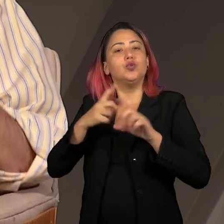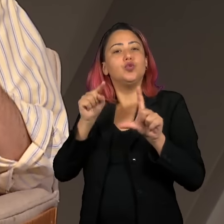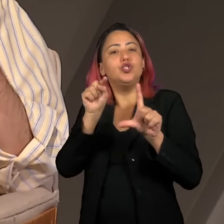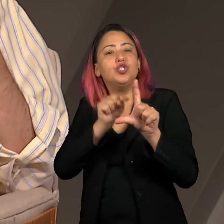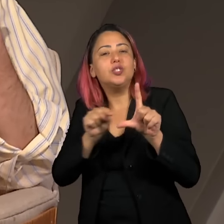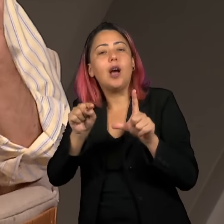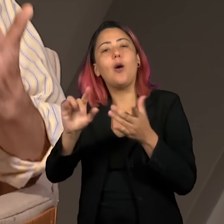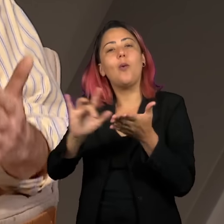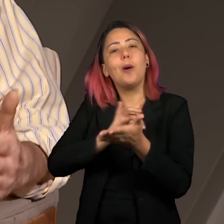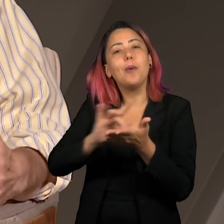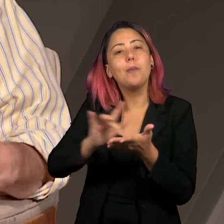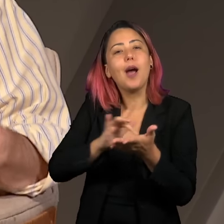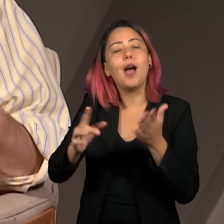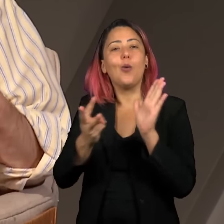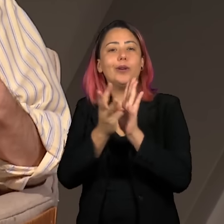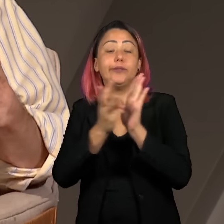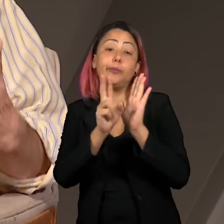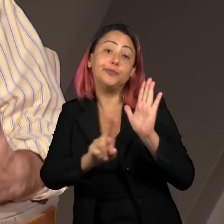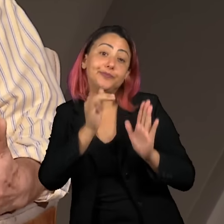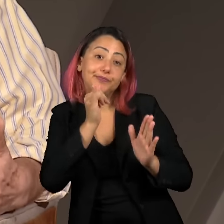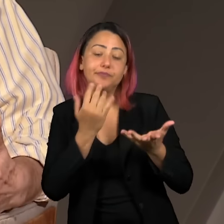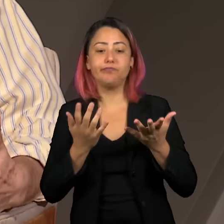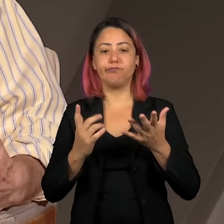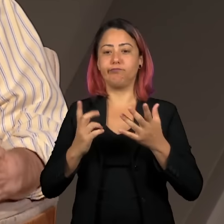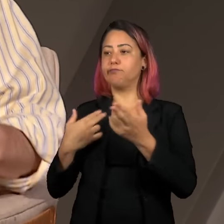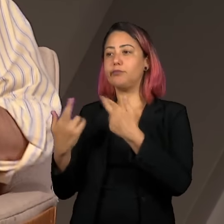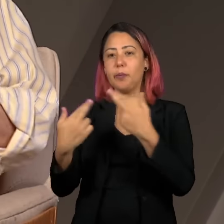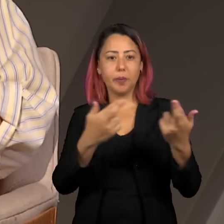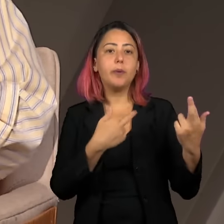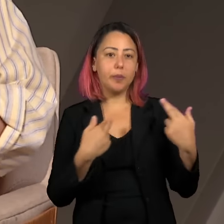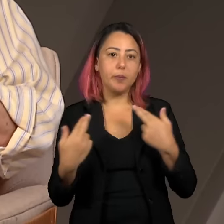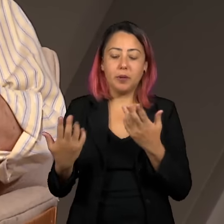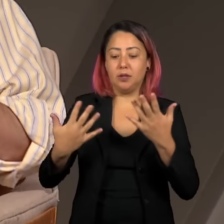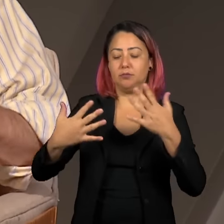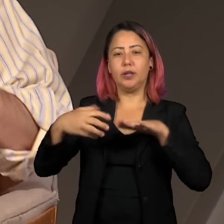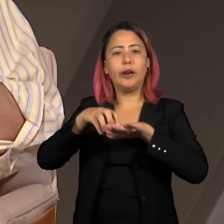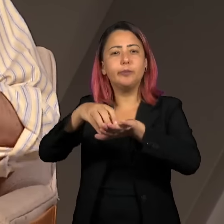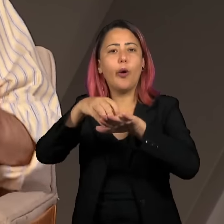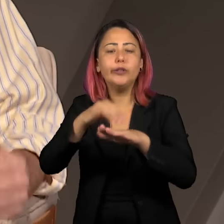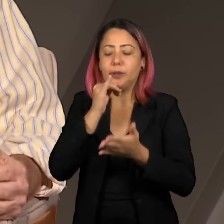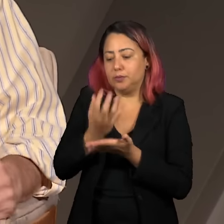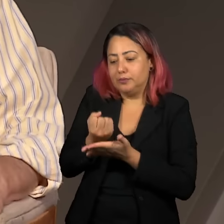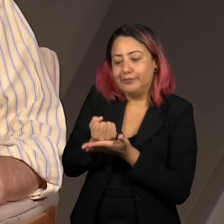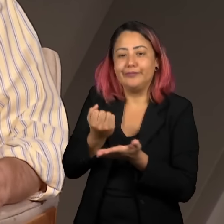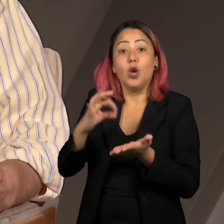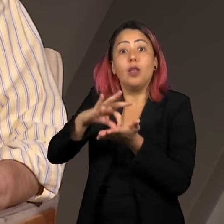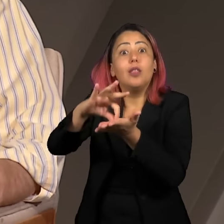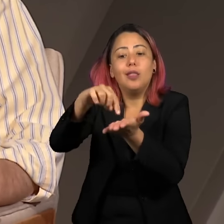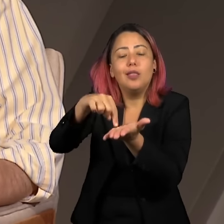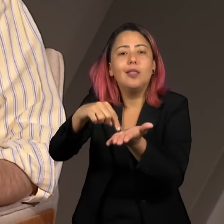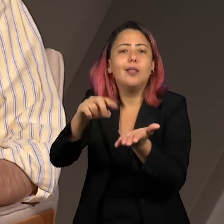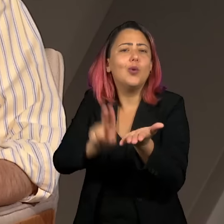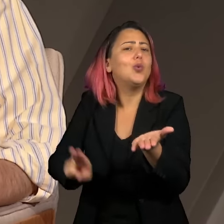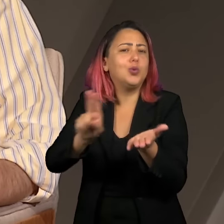comprando WhatsApp relações transporte via Waze etc